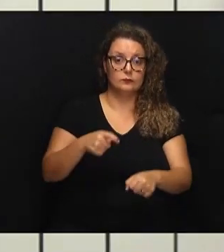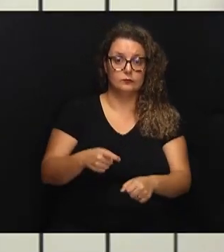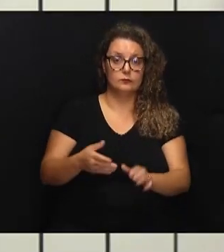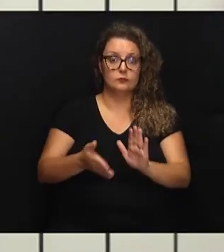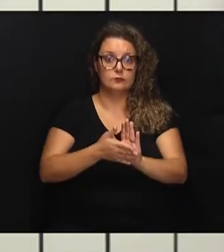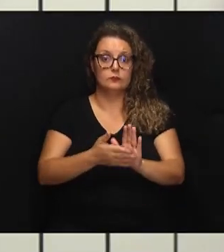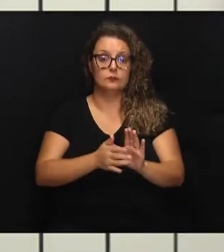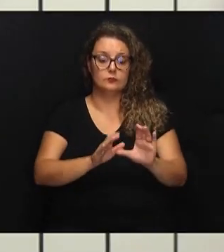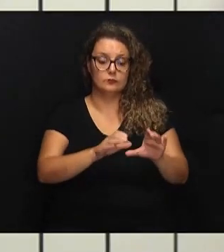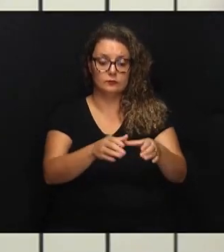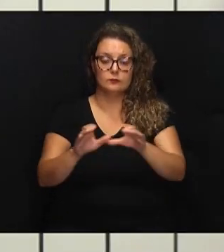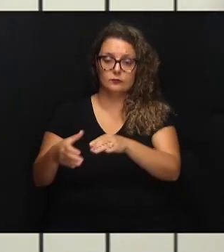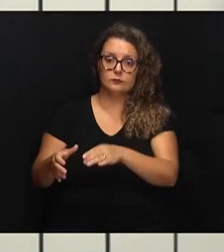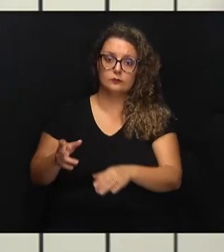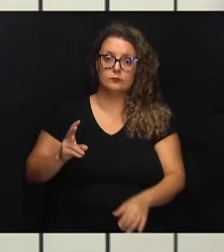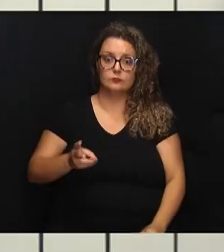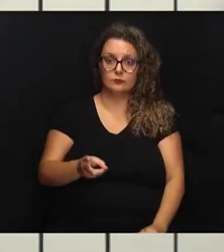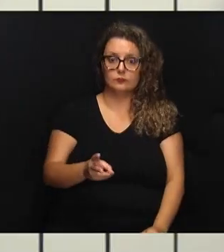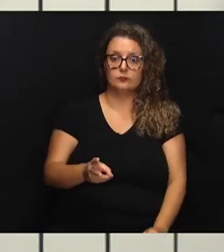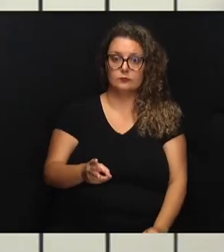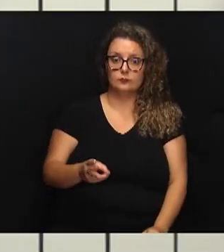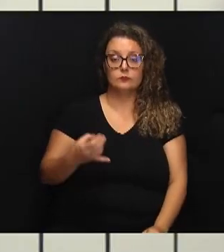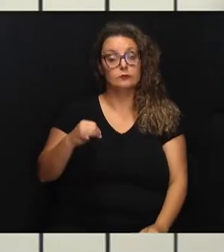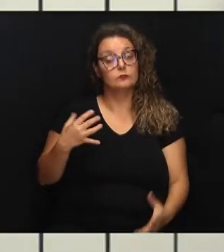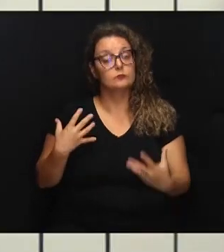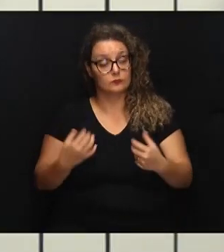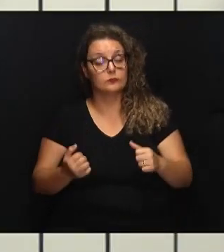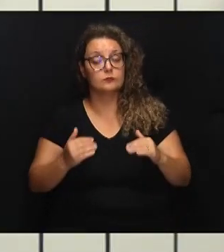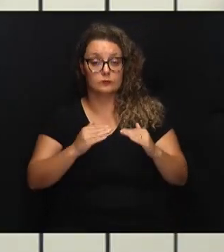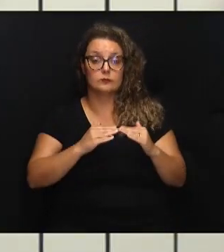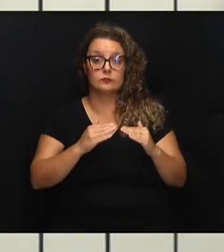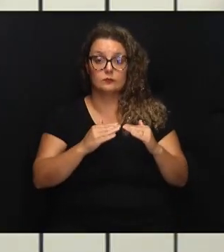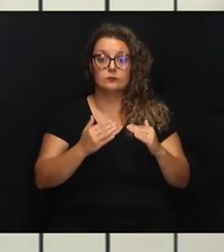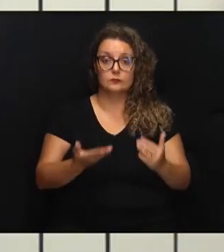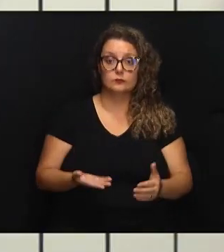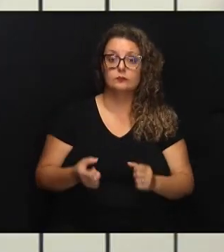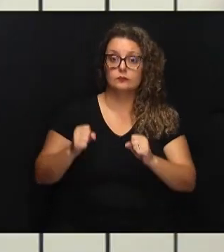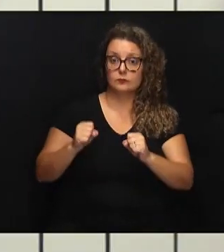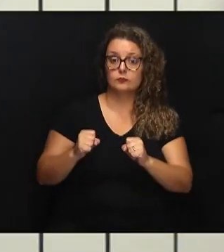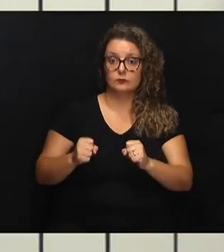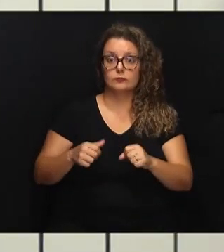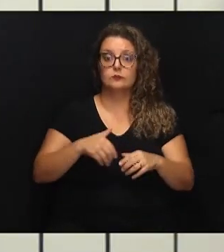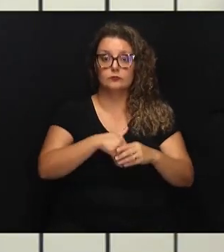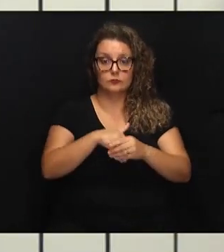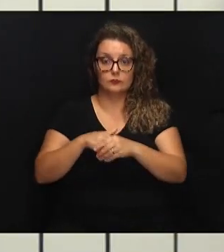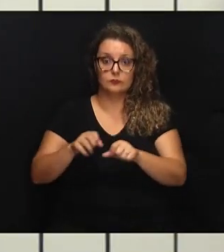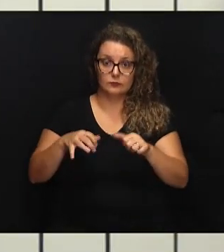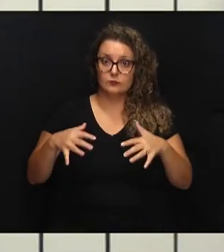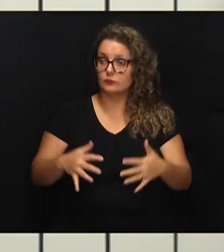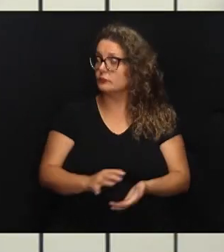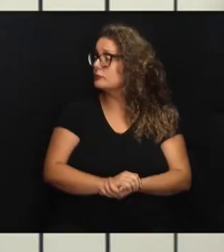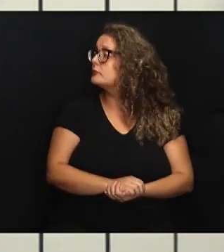pelas comissões permanentes e, se receber parecer favorável, deverá ser votada em plenário.